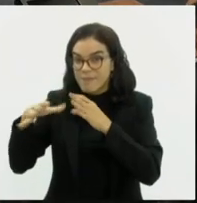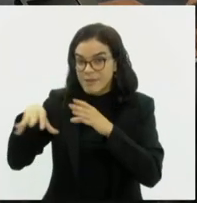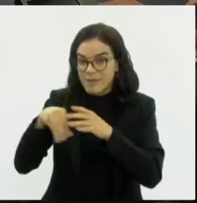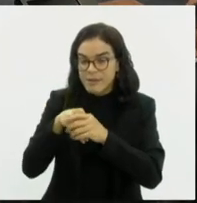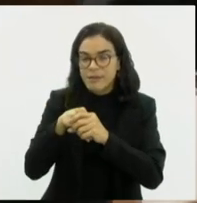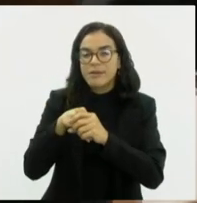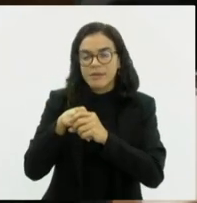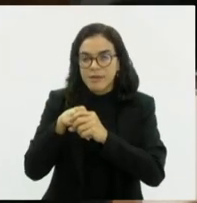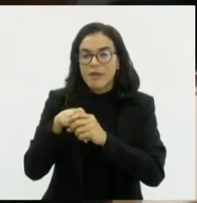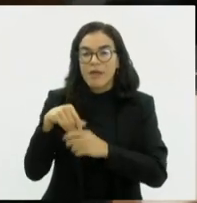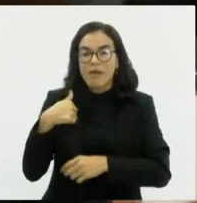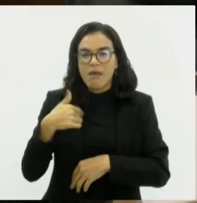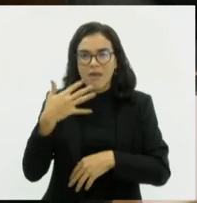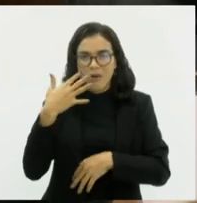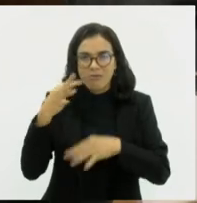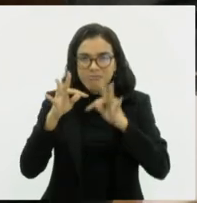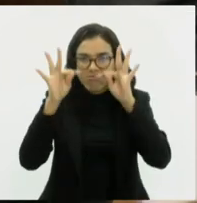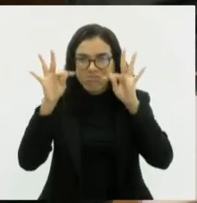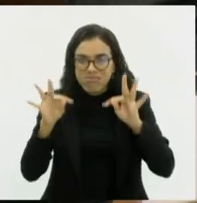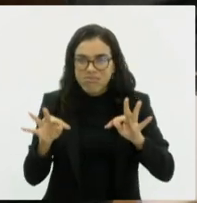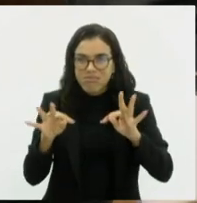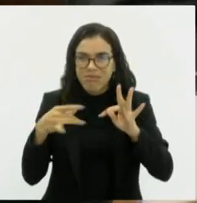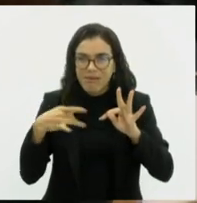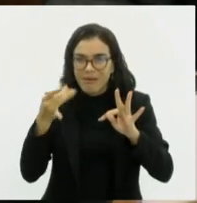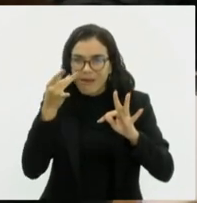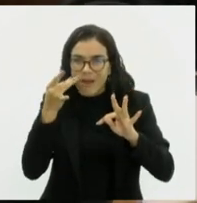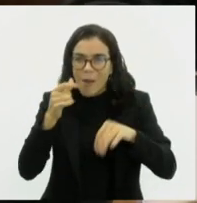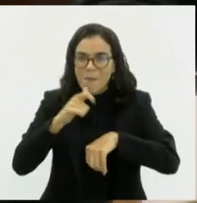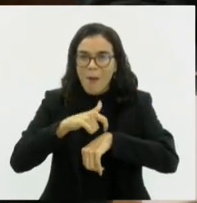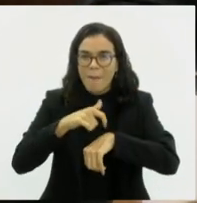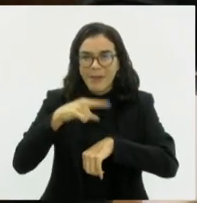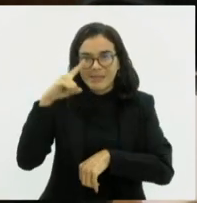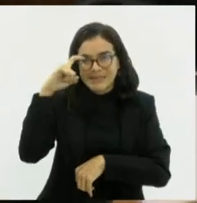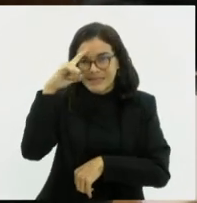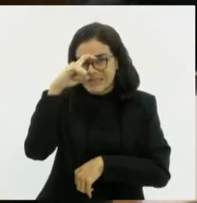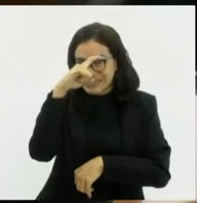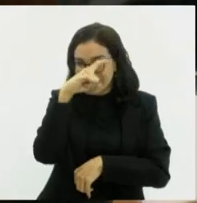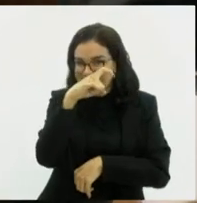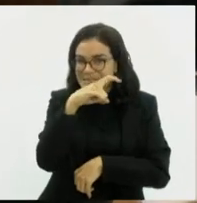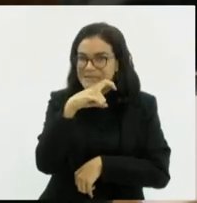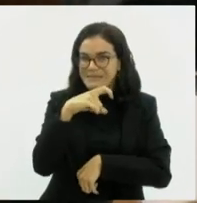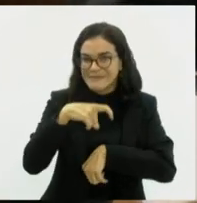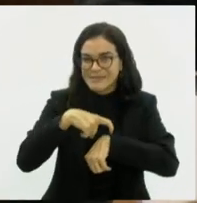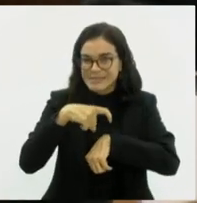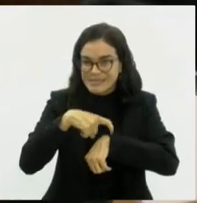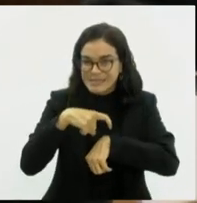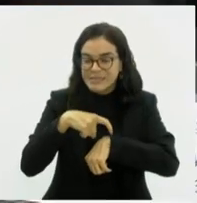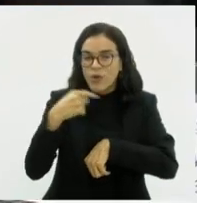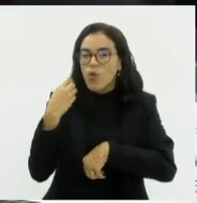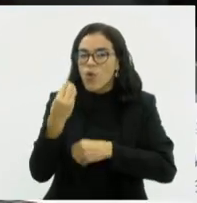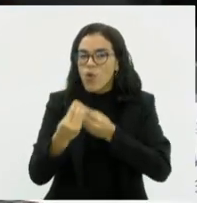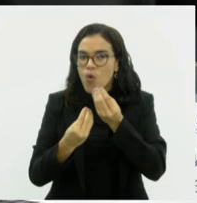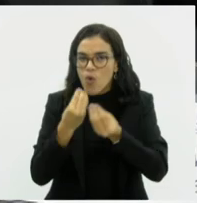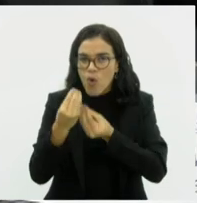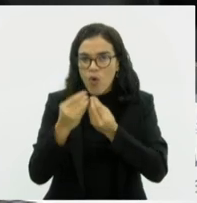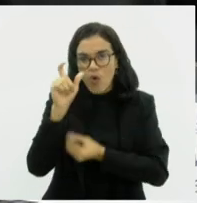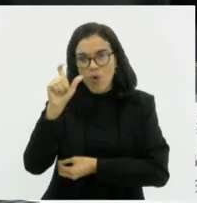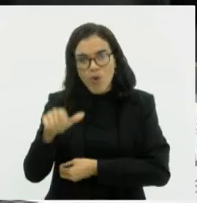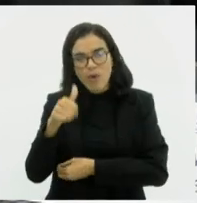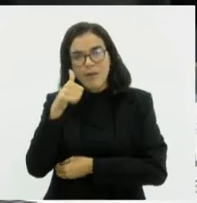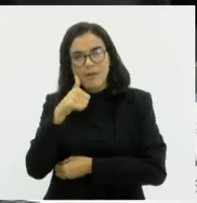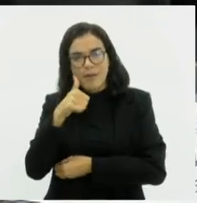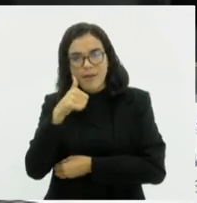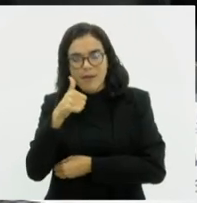que eu testemunhei dessa menina nos momentos mais difíceis que essa família atravessou, o quanto essa menina